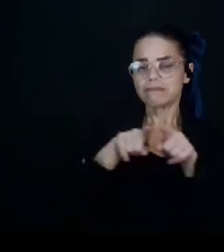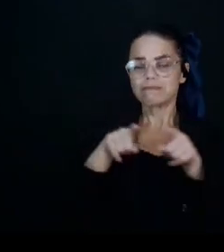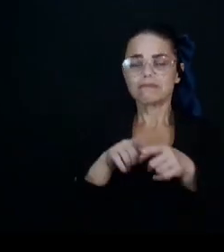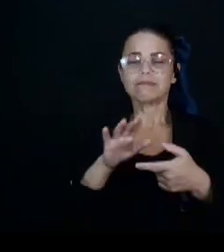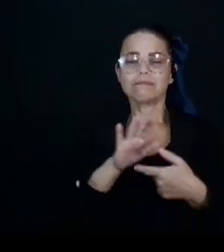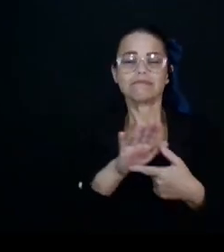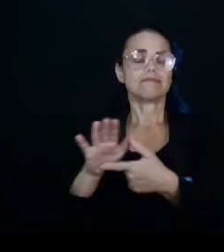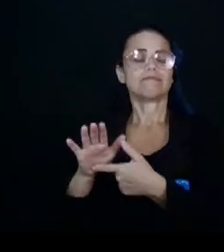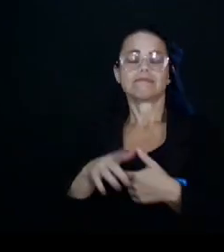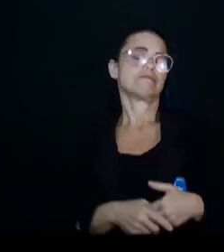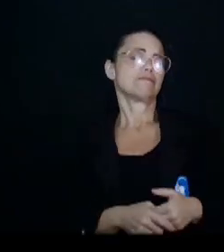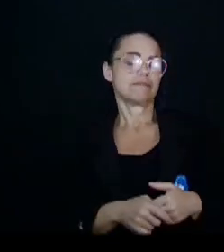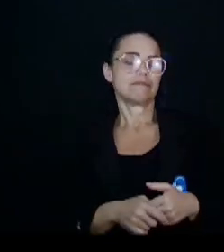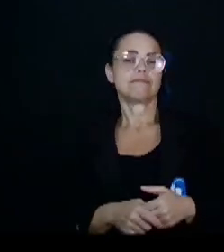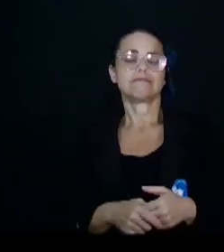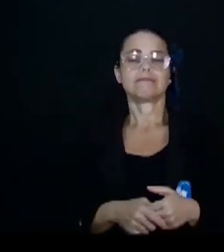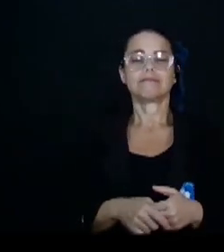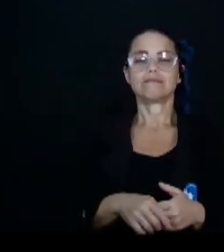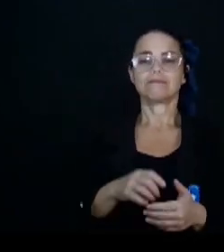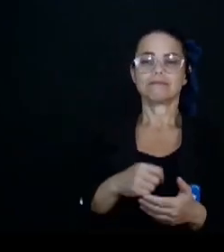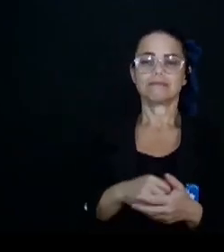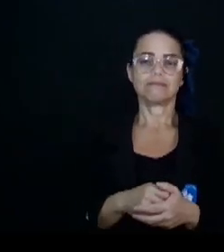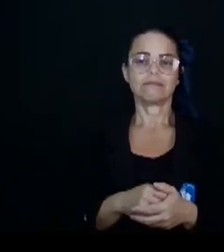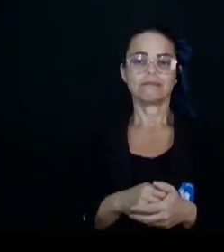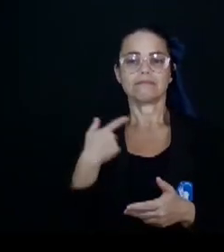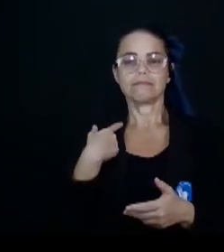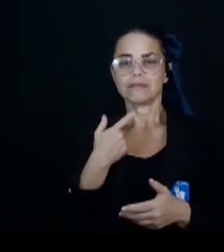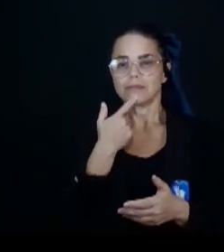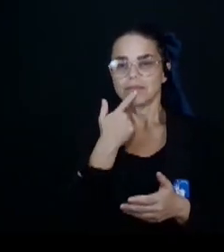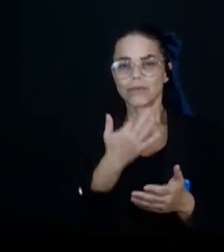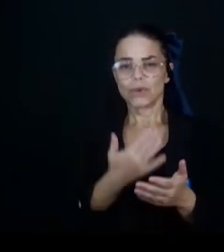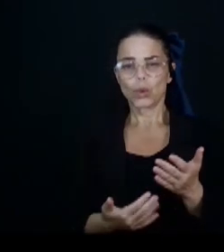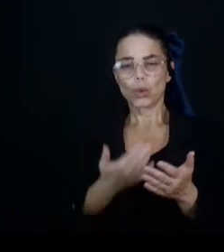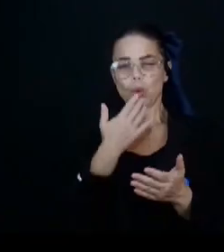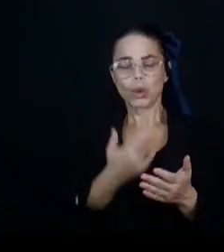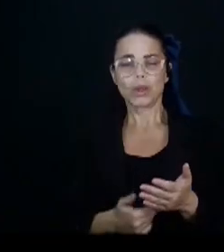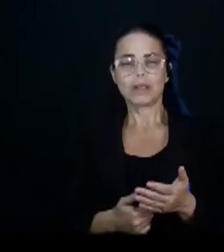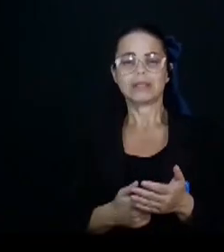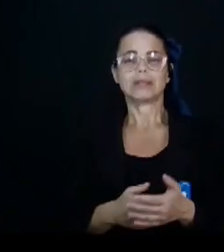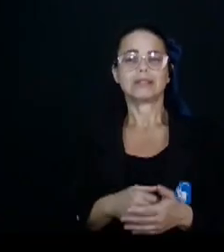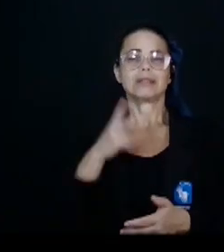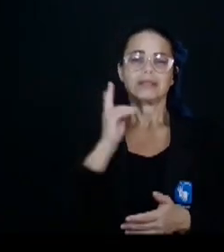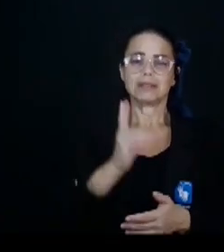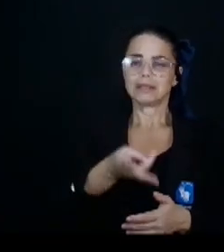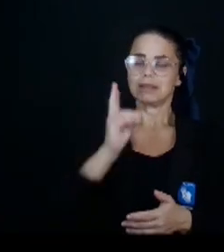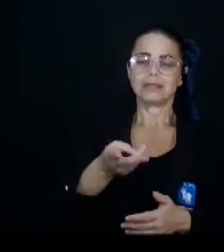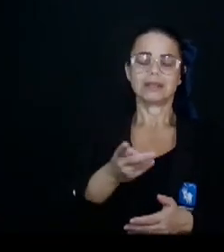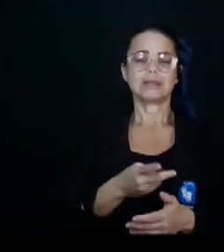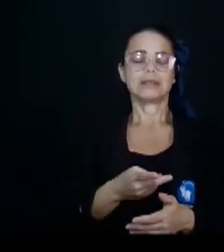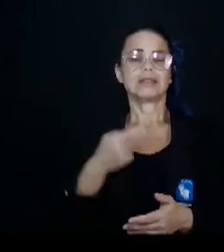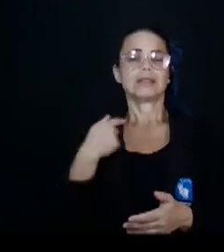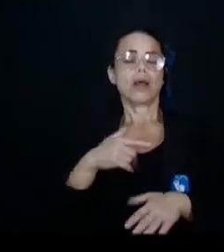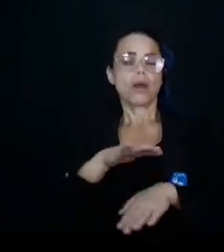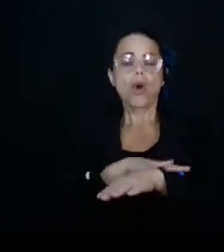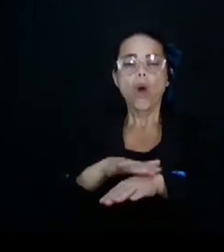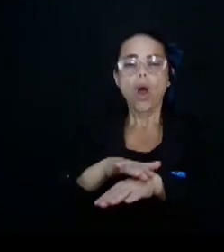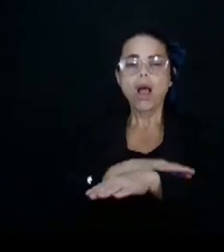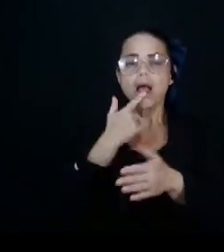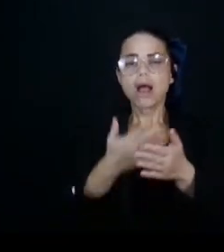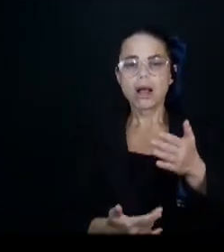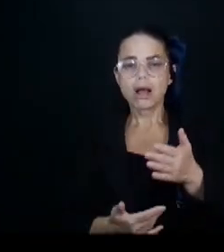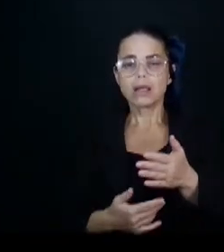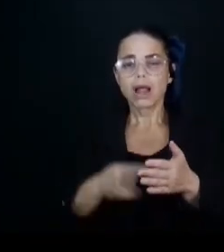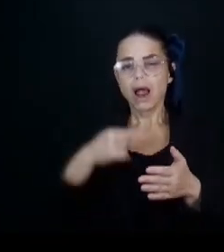de sangramento de pele, ou sangramentos de mucosas, tipo